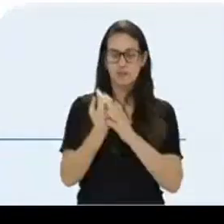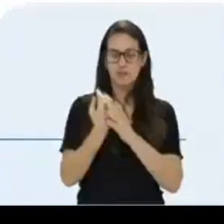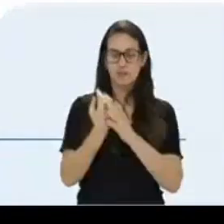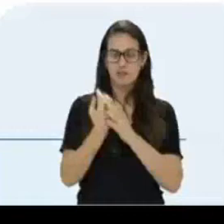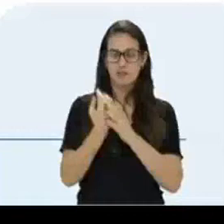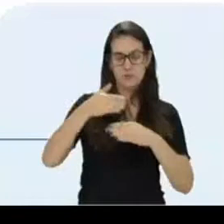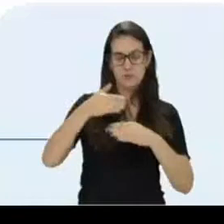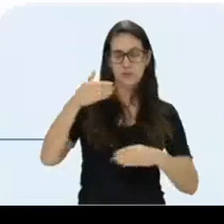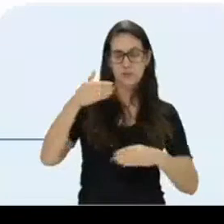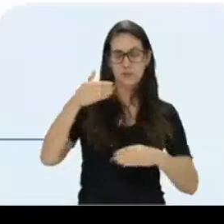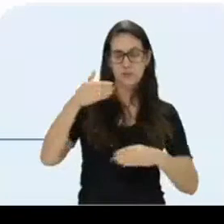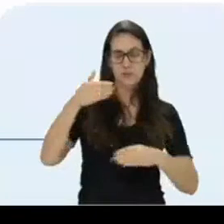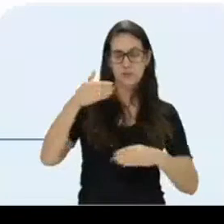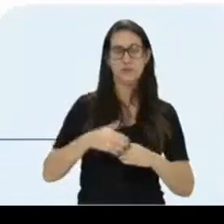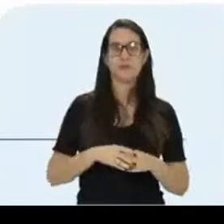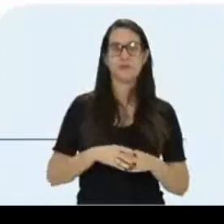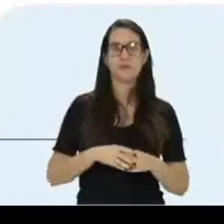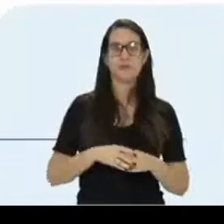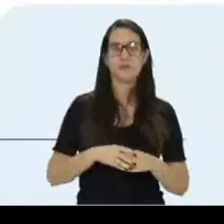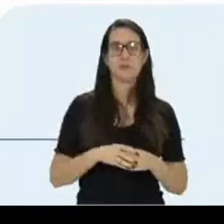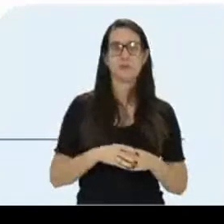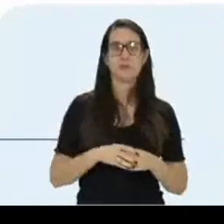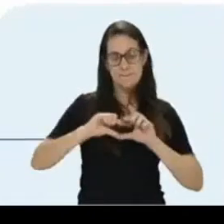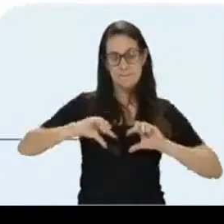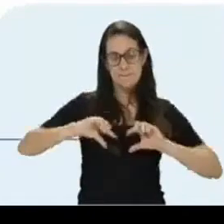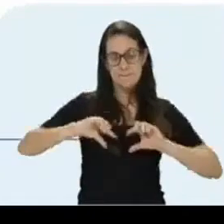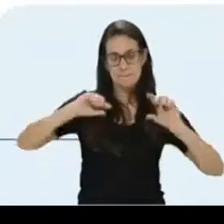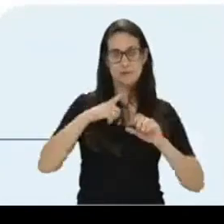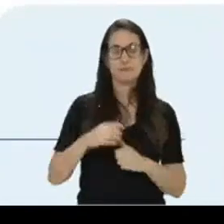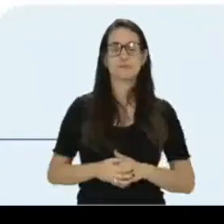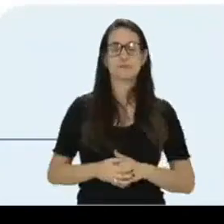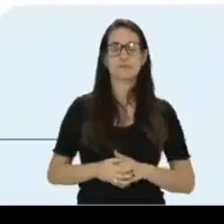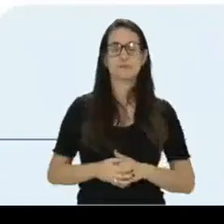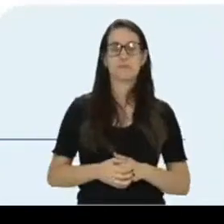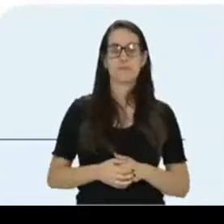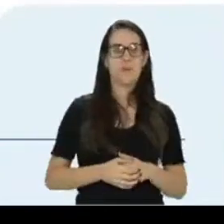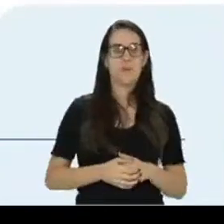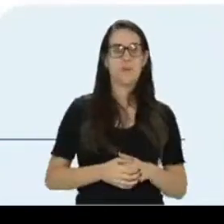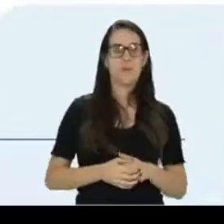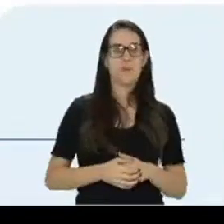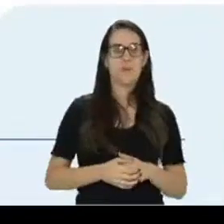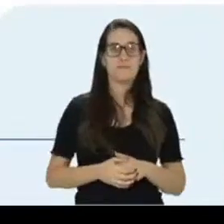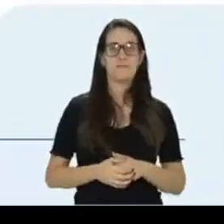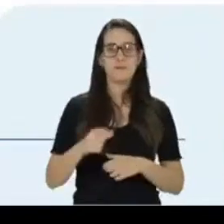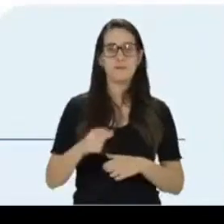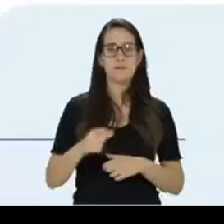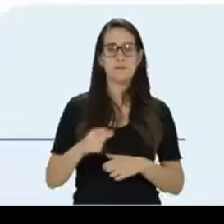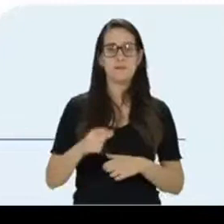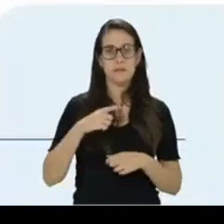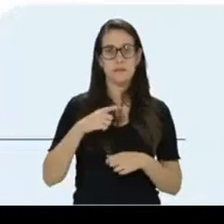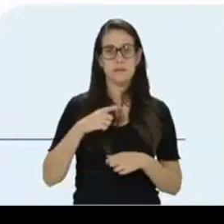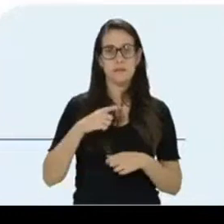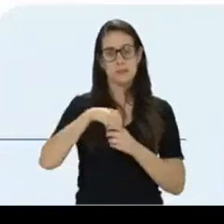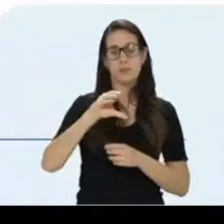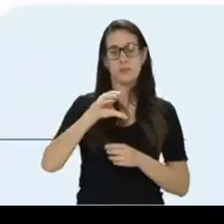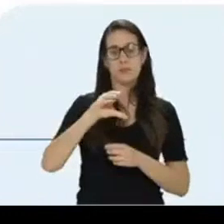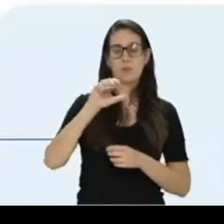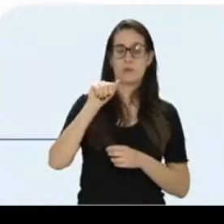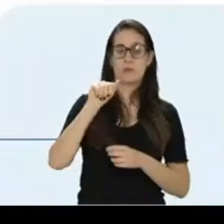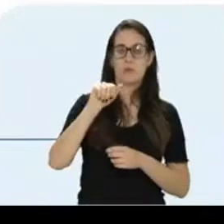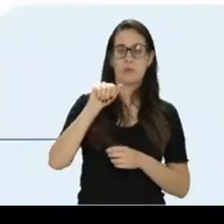célula animal não tem parede celular. Então, nós conseguimos observar cloroplastos, onde eu tenho